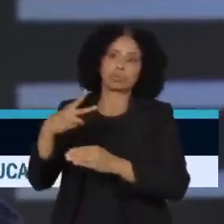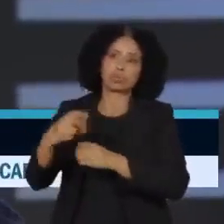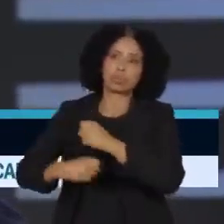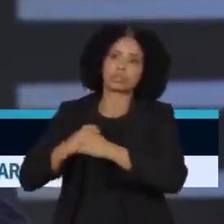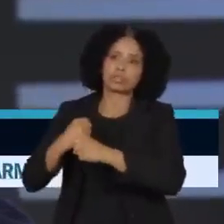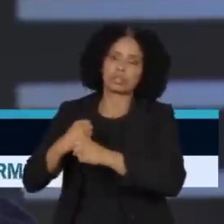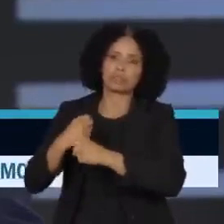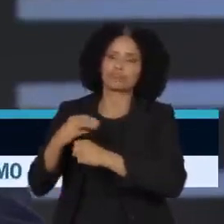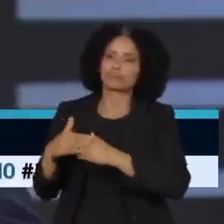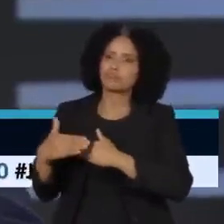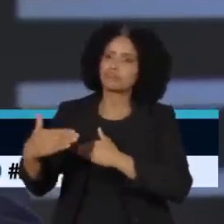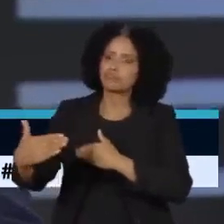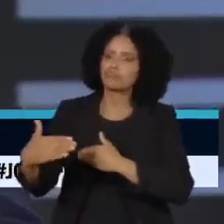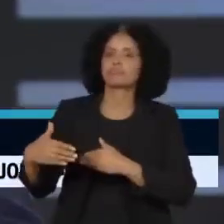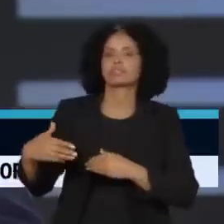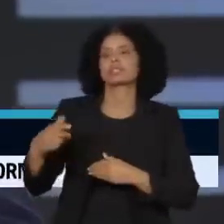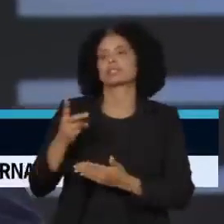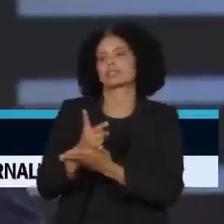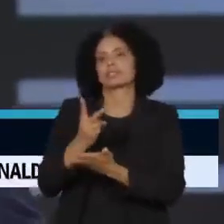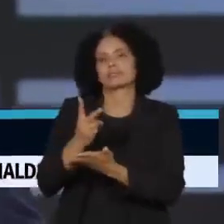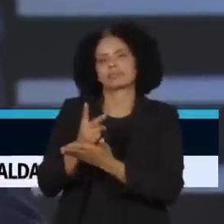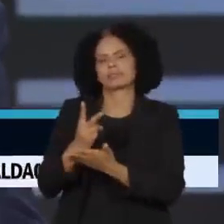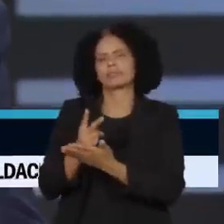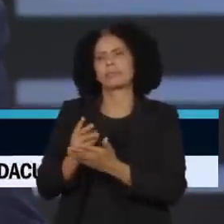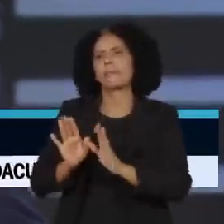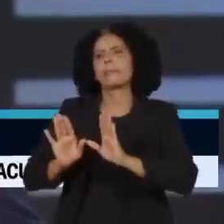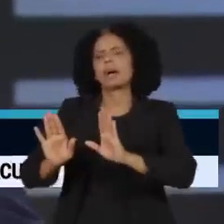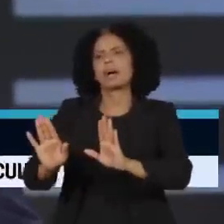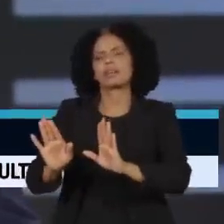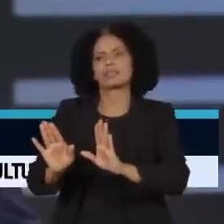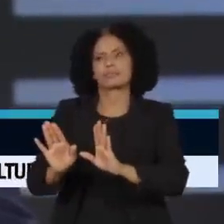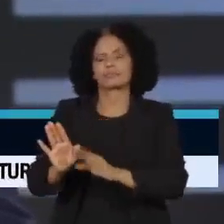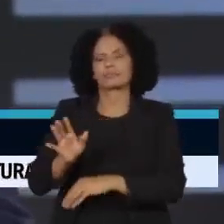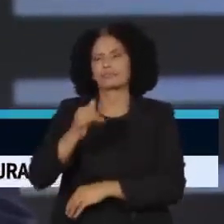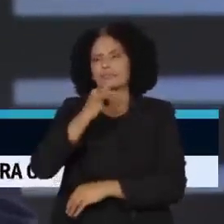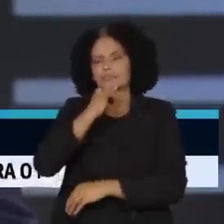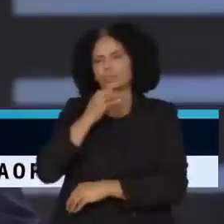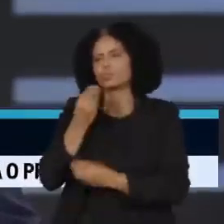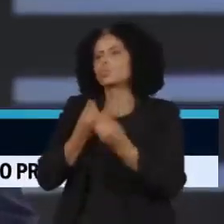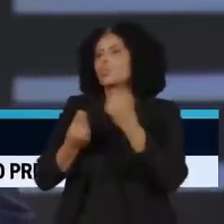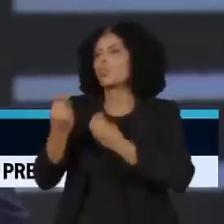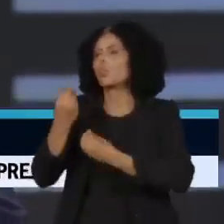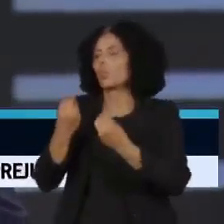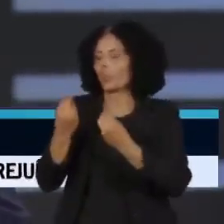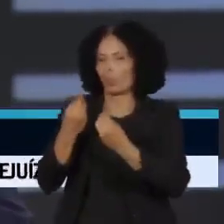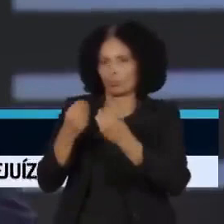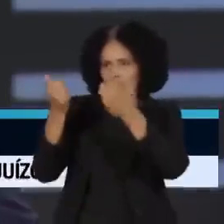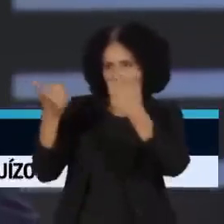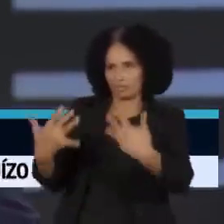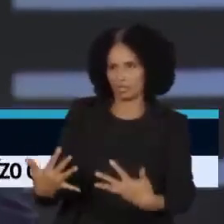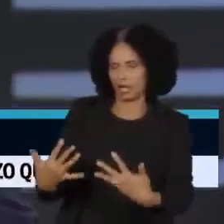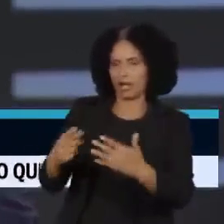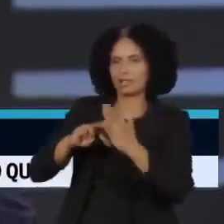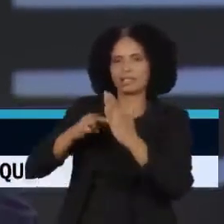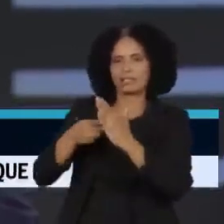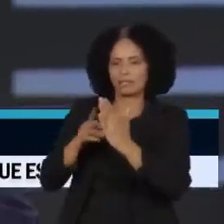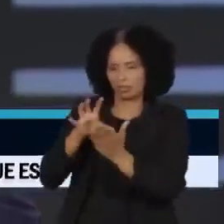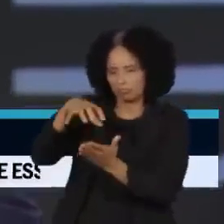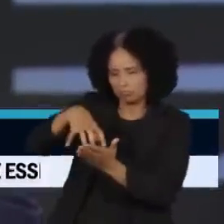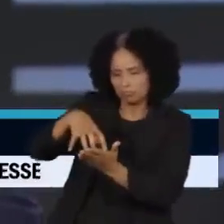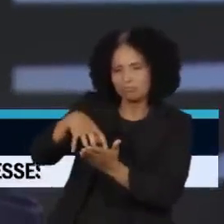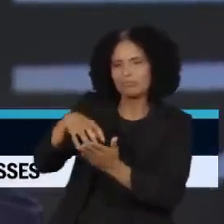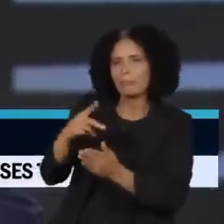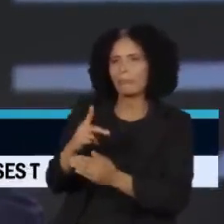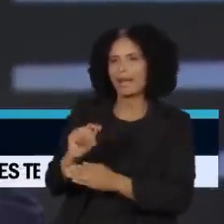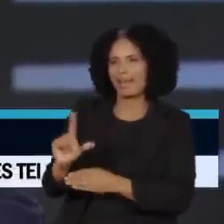com o objetivo Nem sempre republicanos a questão que se coloca nesse momento é uma ação Severa Por